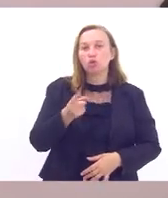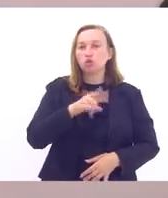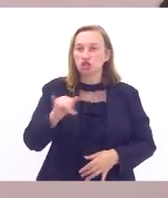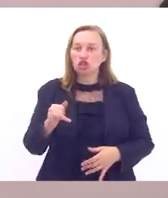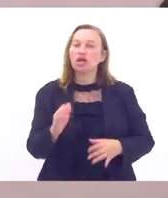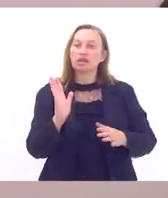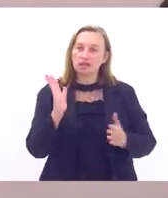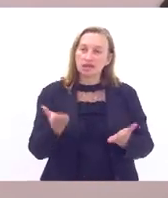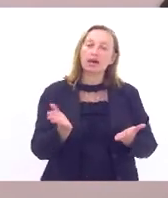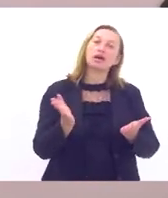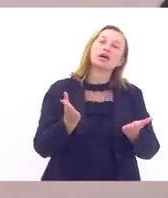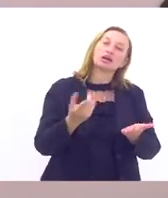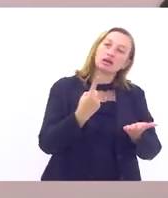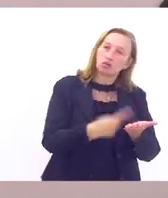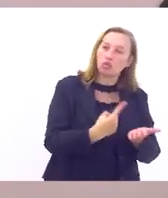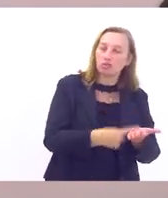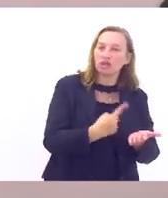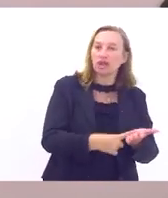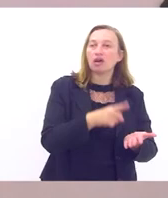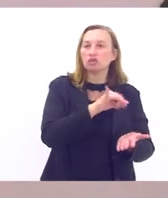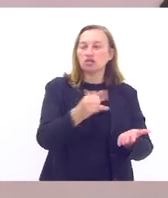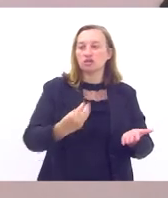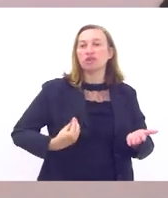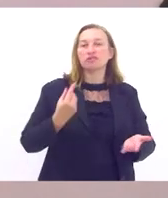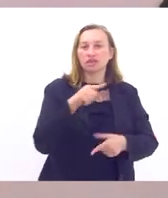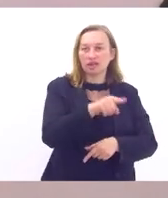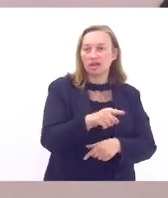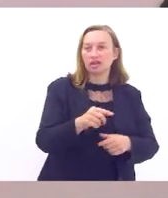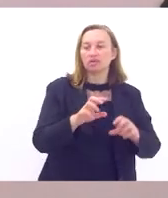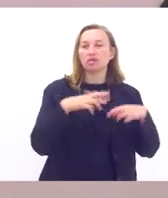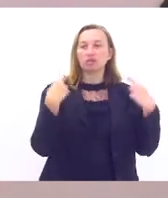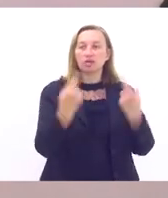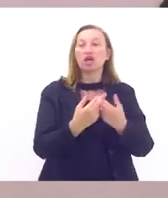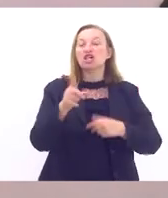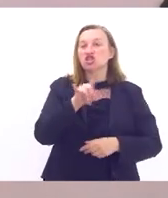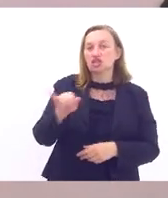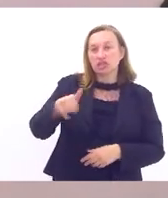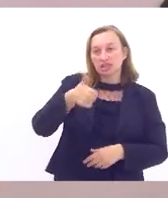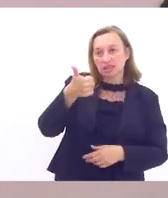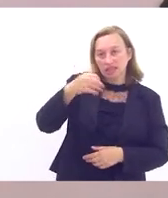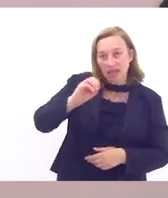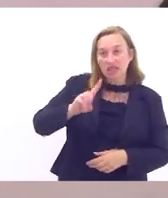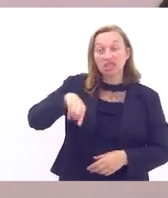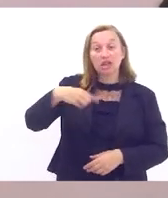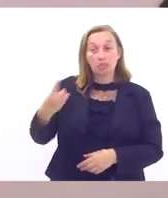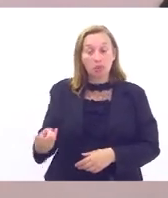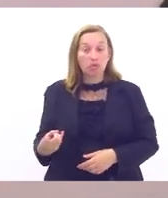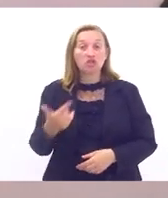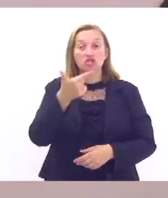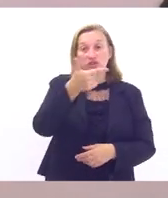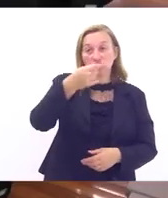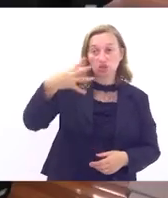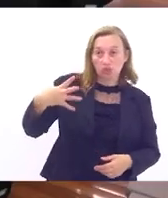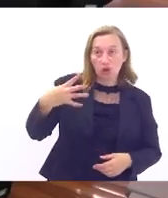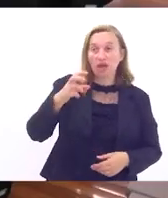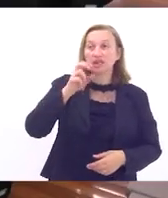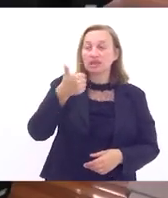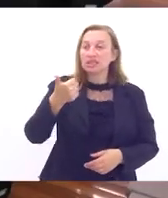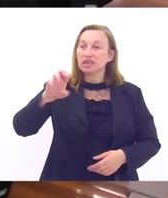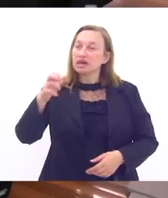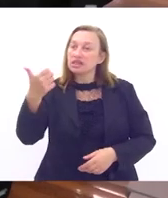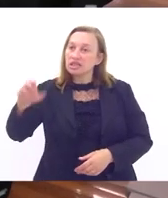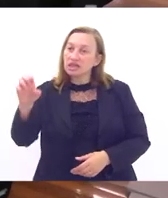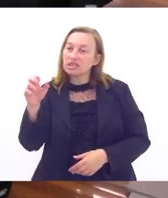aquela agenda para estar presente na reunião. Então, no dia 10, depois no dia 24, de 15 em 15 dias,